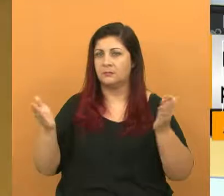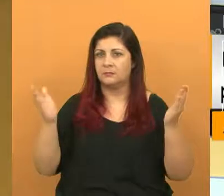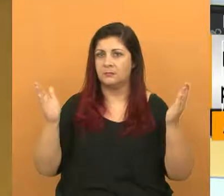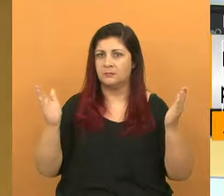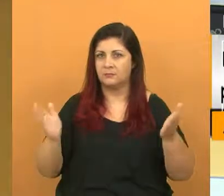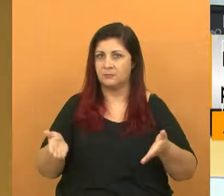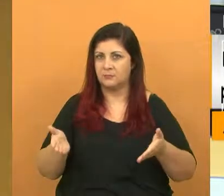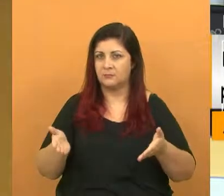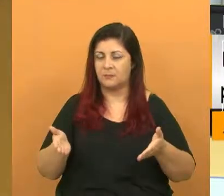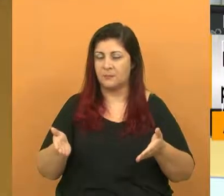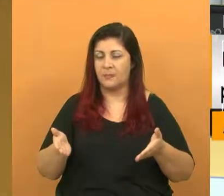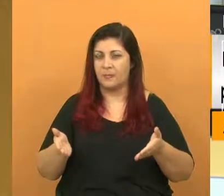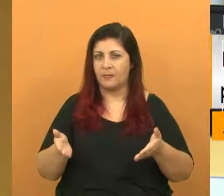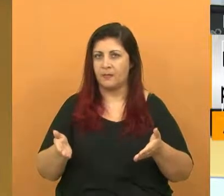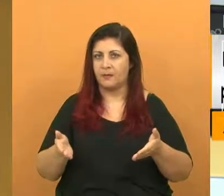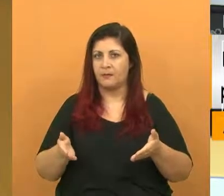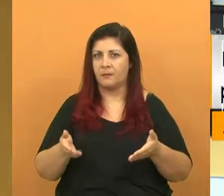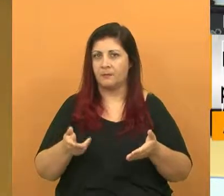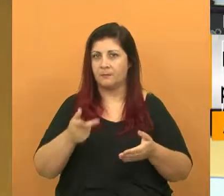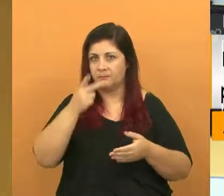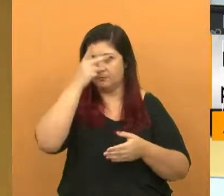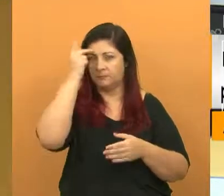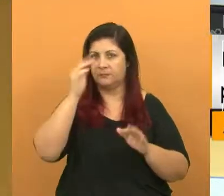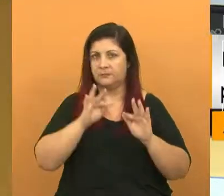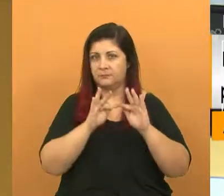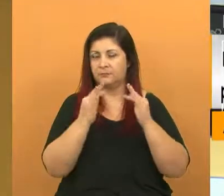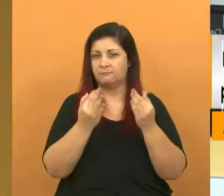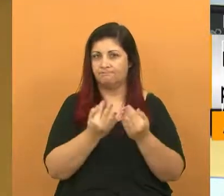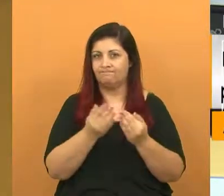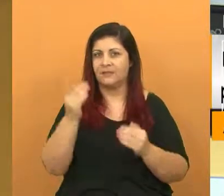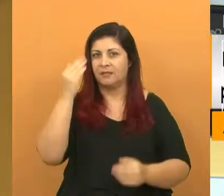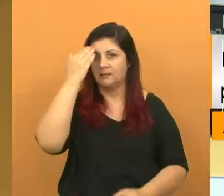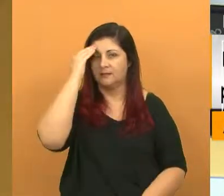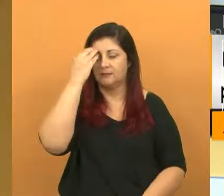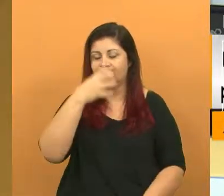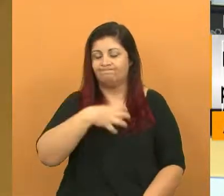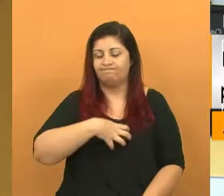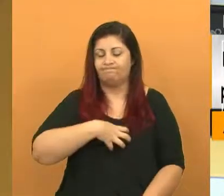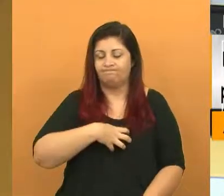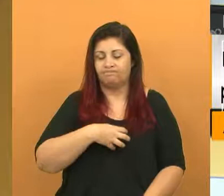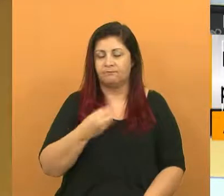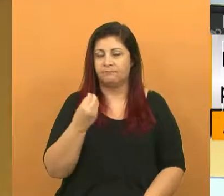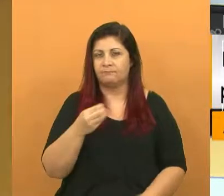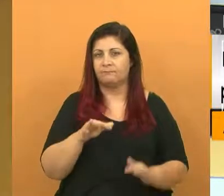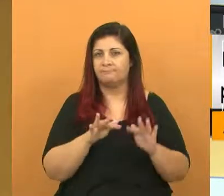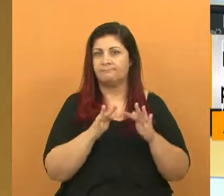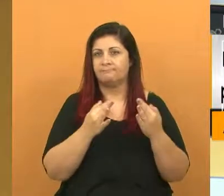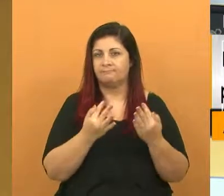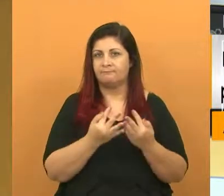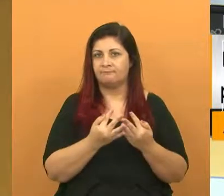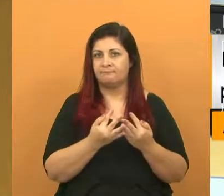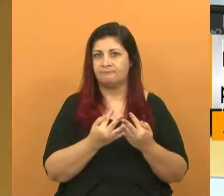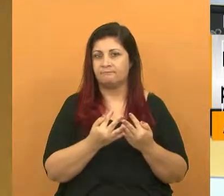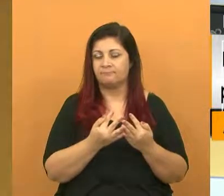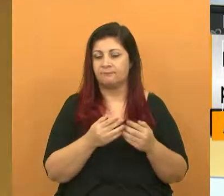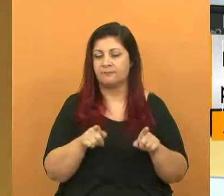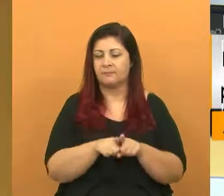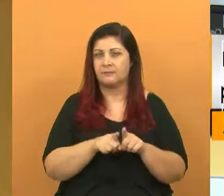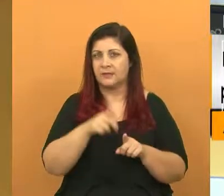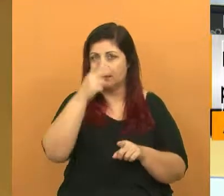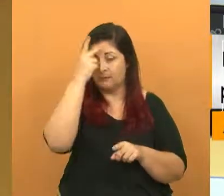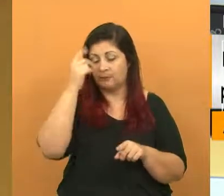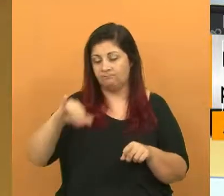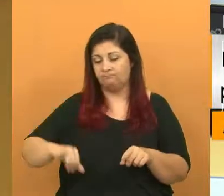sei como que é a dor da família e também de quem tem o problema do